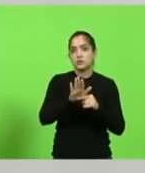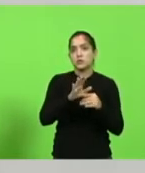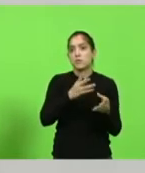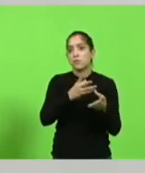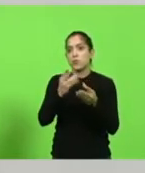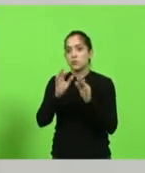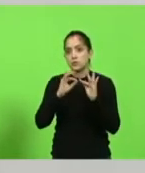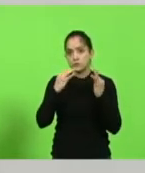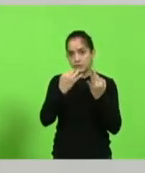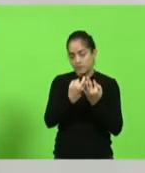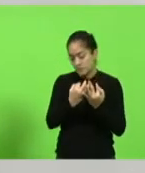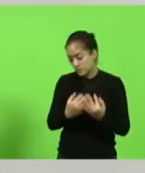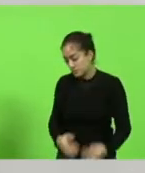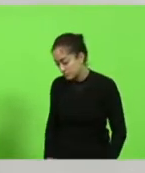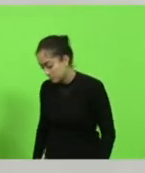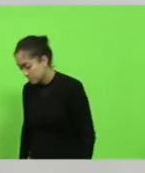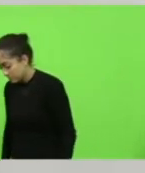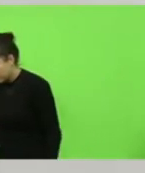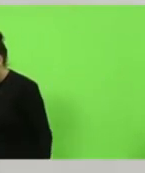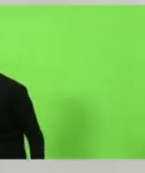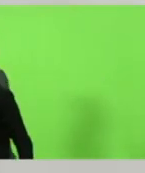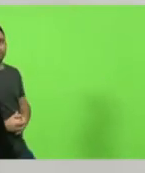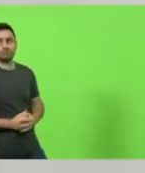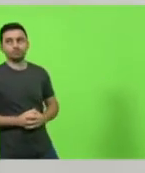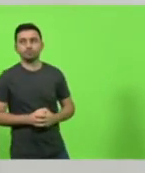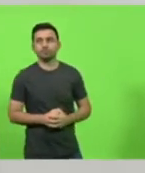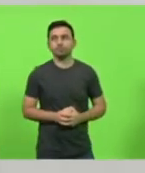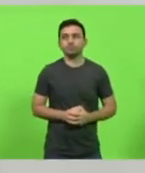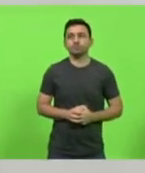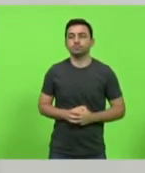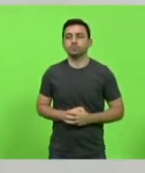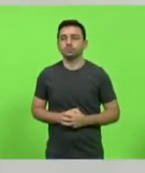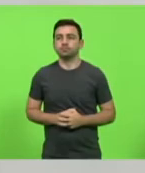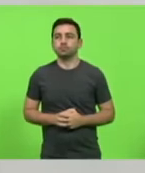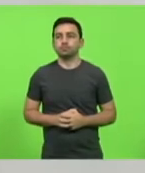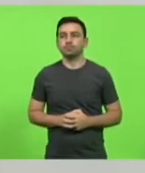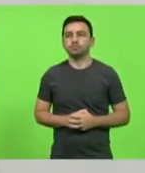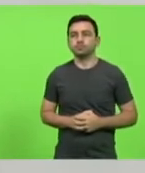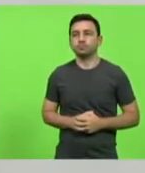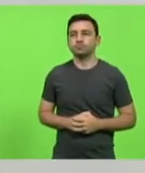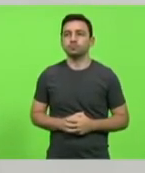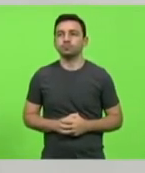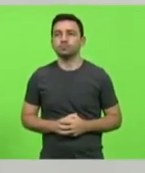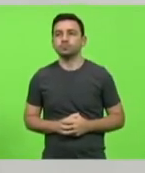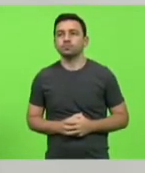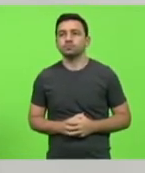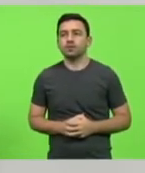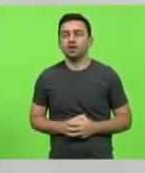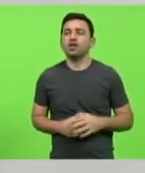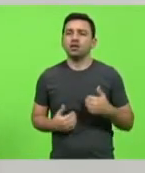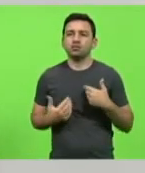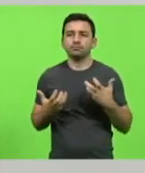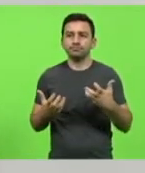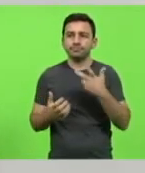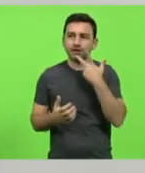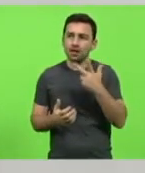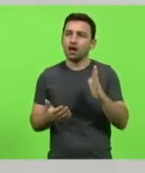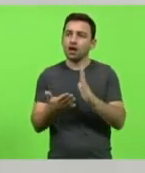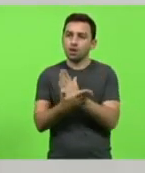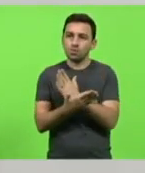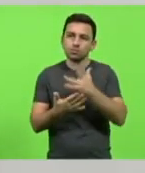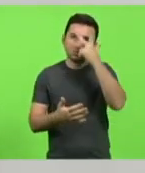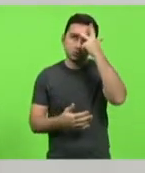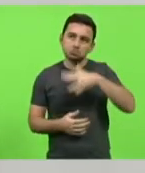famílias catarinenses e poderia dizer algumas, mas sei que não são tão poucas, aquelas que têm